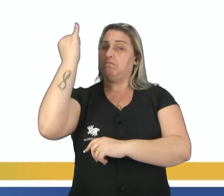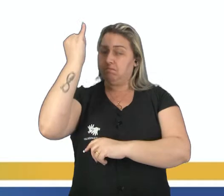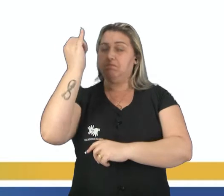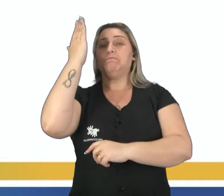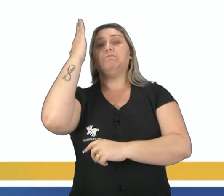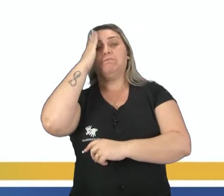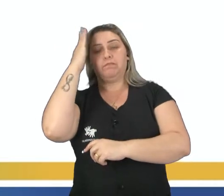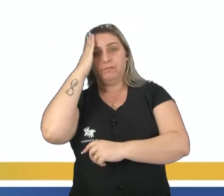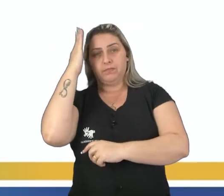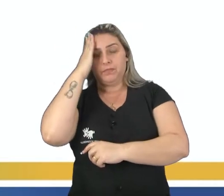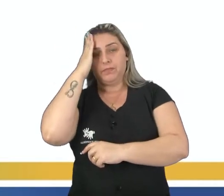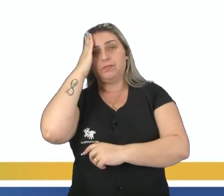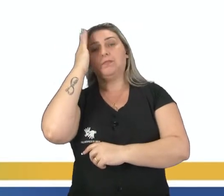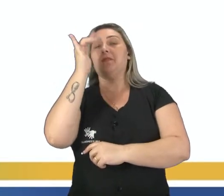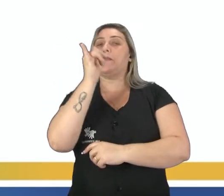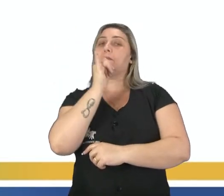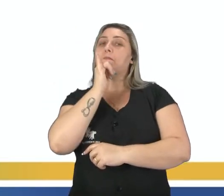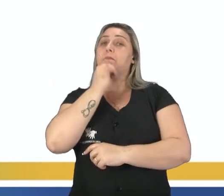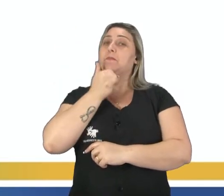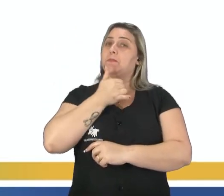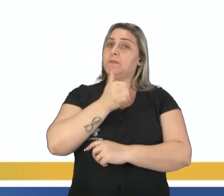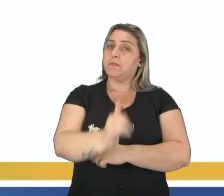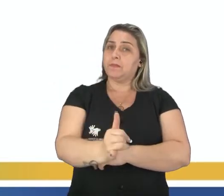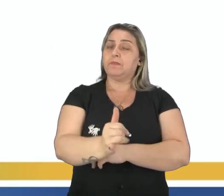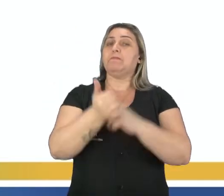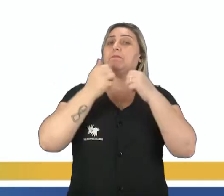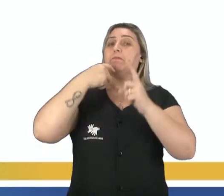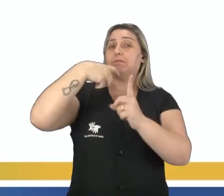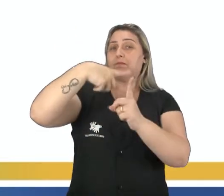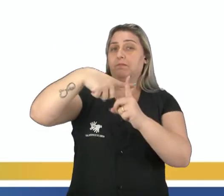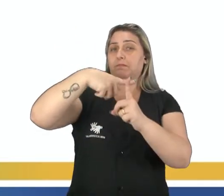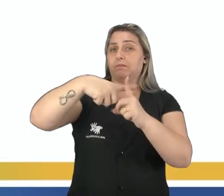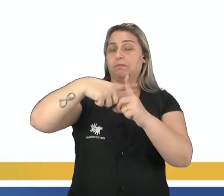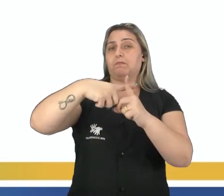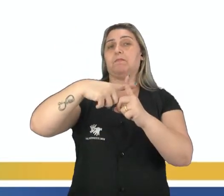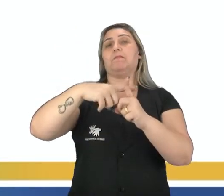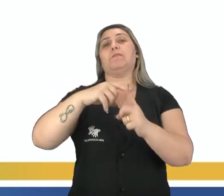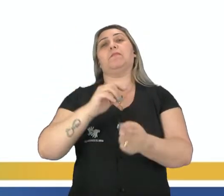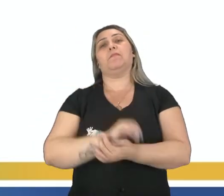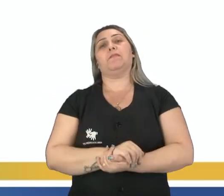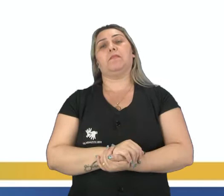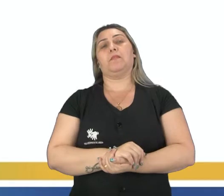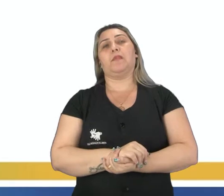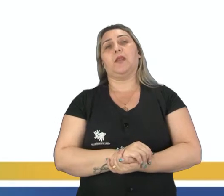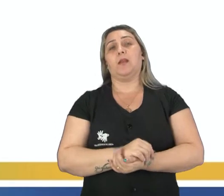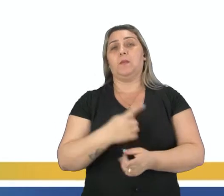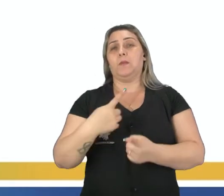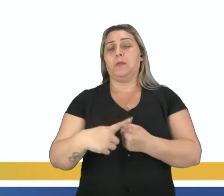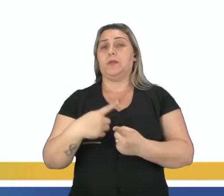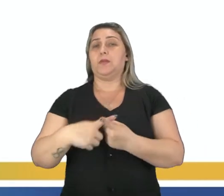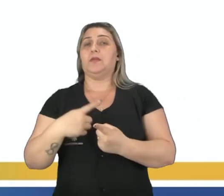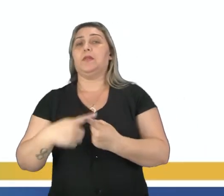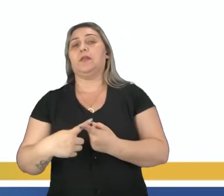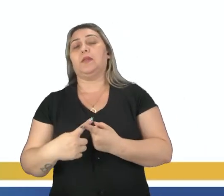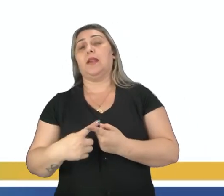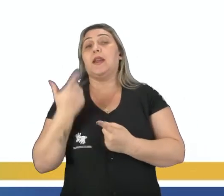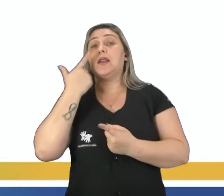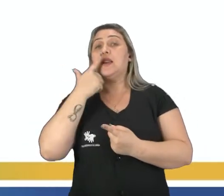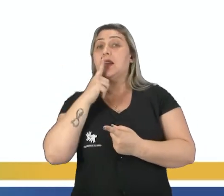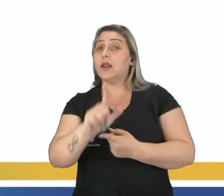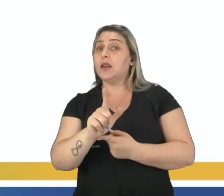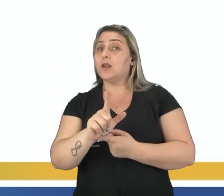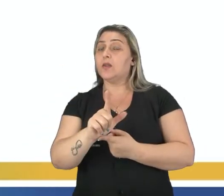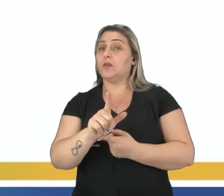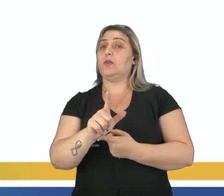para entender, por exemplo, a eletrização positiva, ou eletrizado positivamente, porque não quer dizer que, por exemplo, ele ganhou,